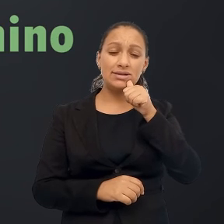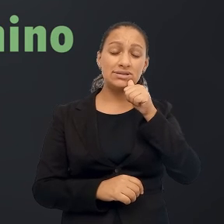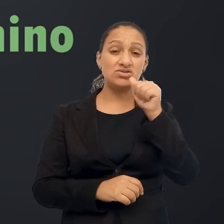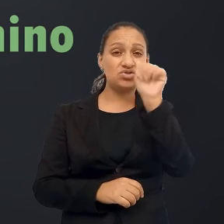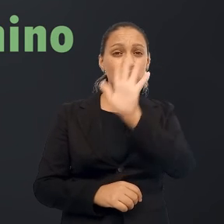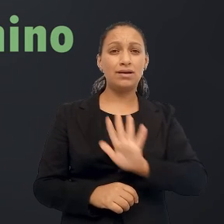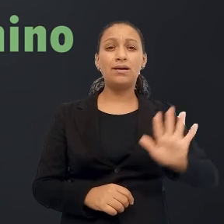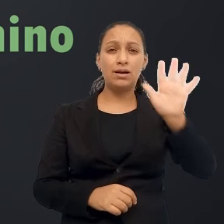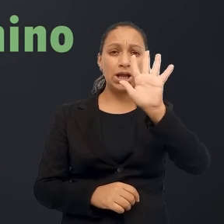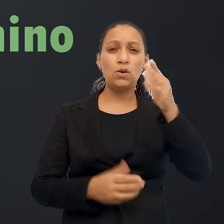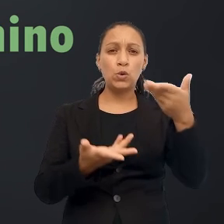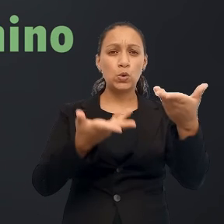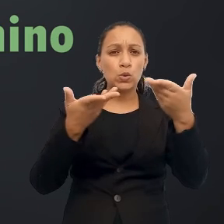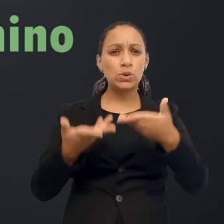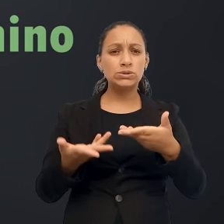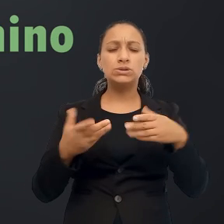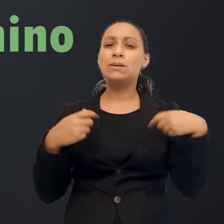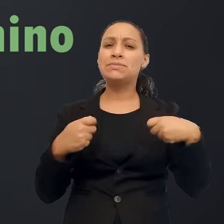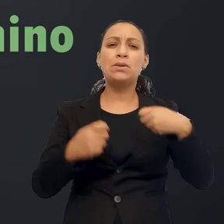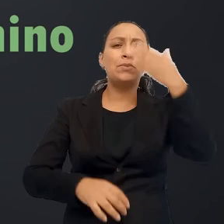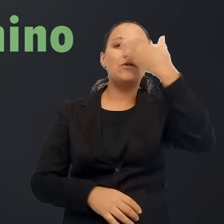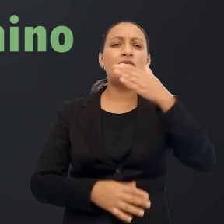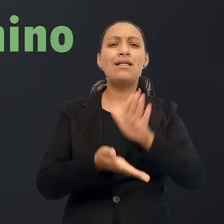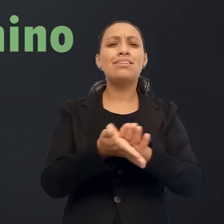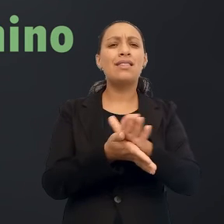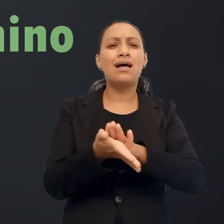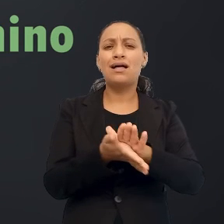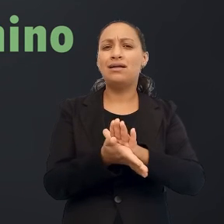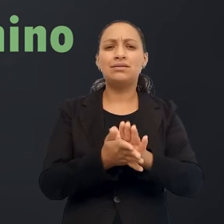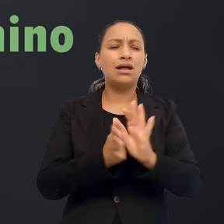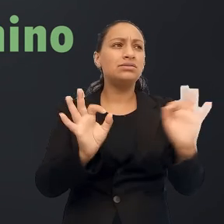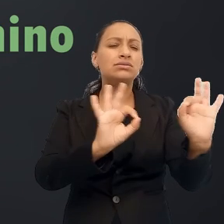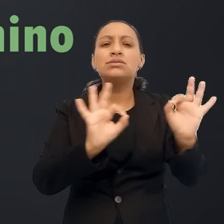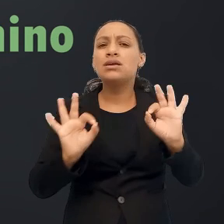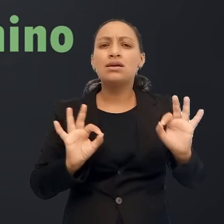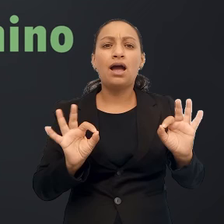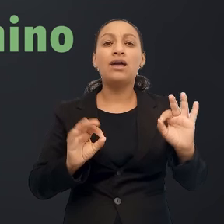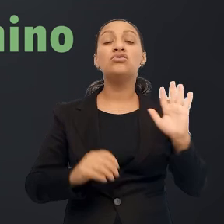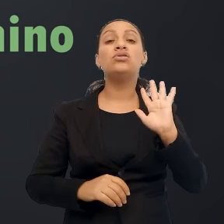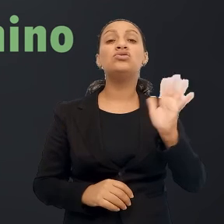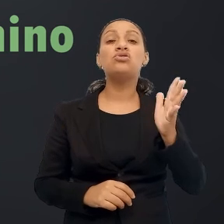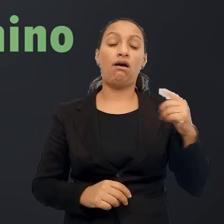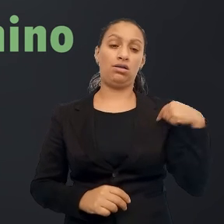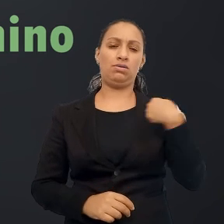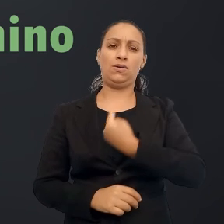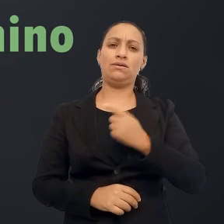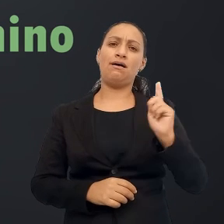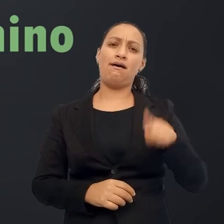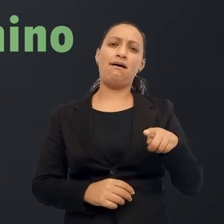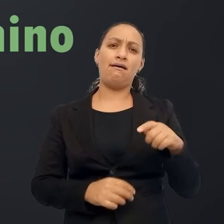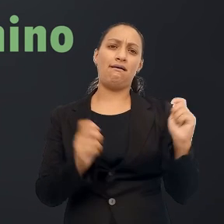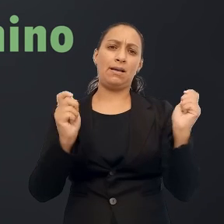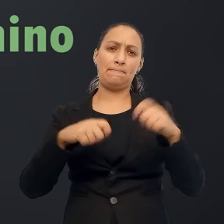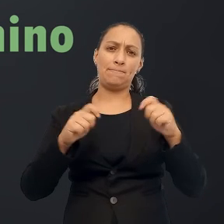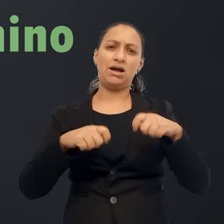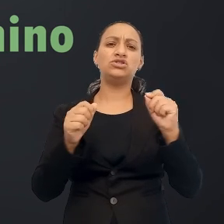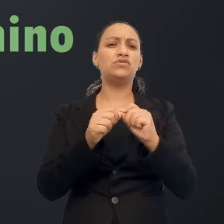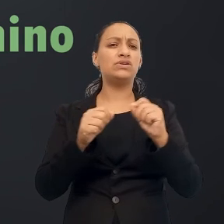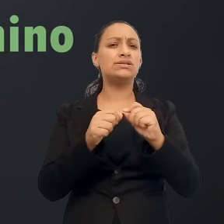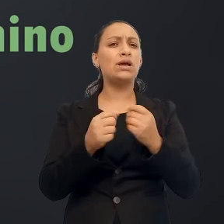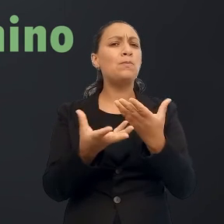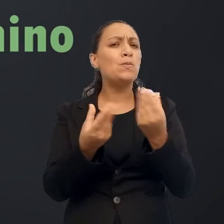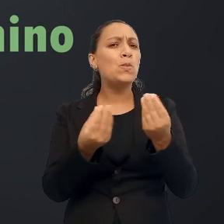geral, para mim é um convite. A gente não precisa provar nada para ninguém, né? A gente já é, né, capaz de poder fazer muitas